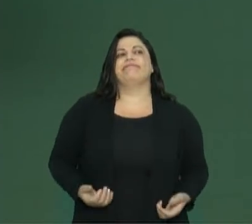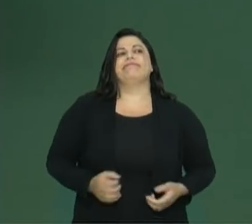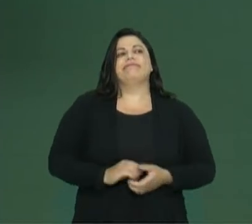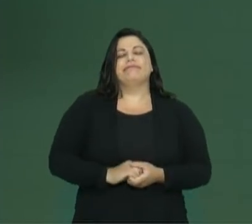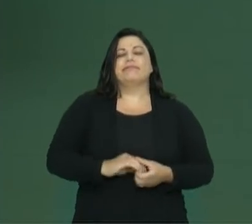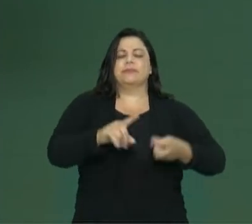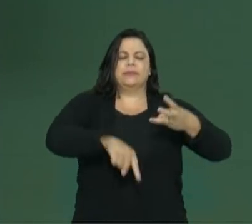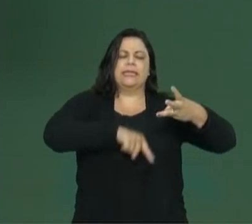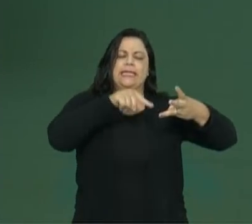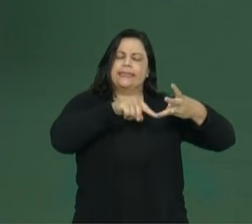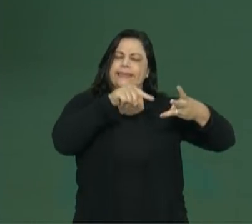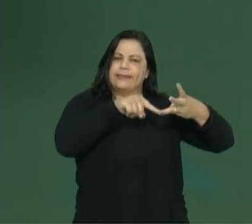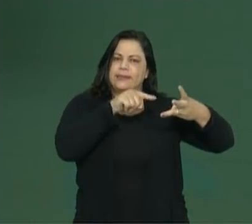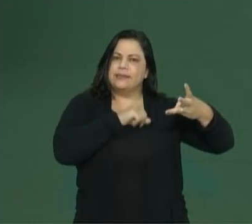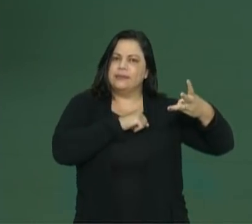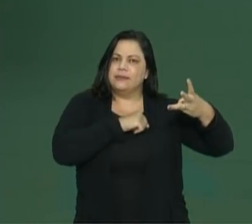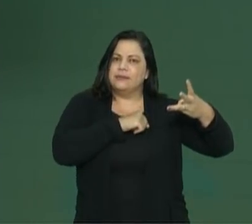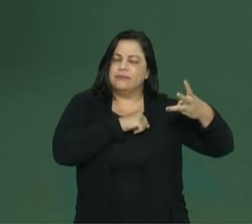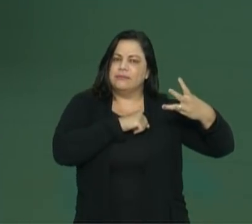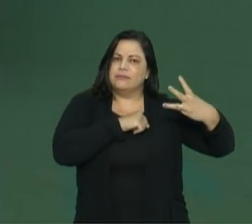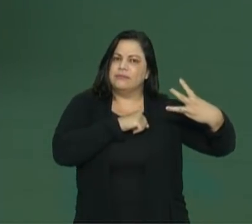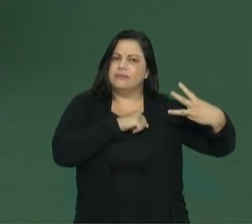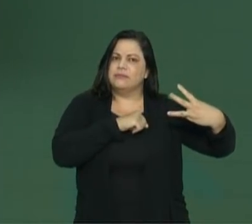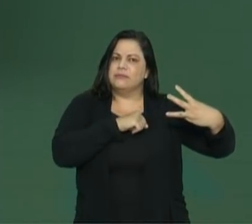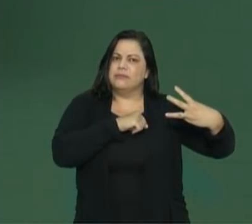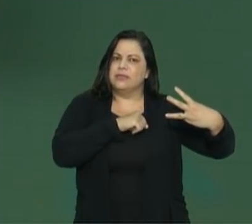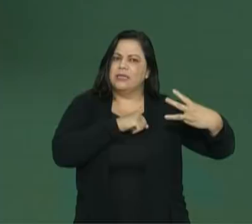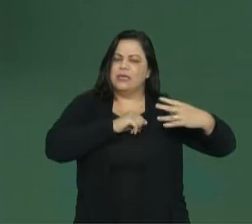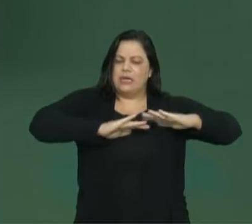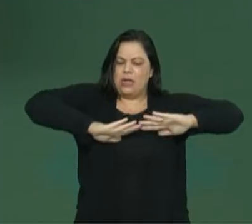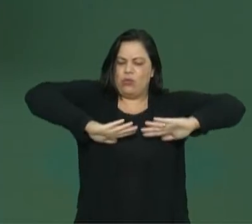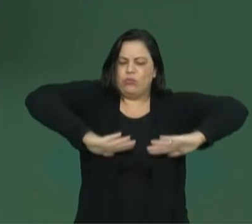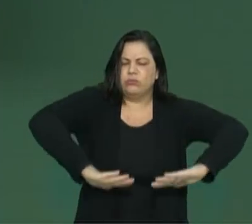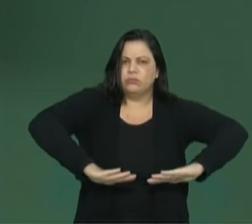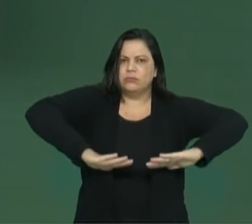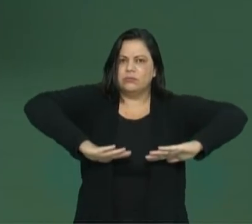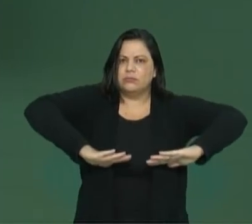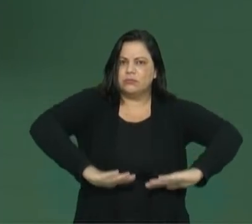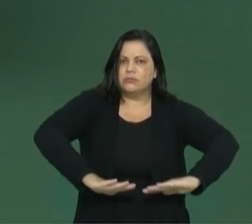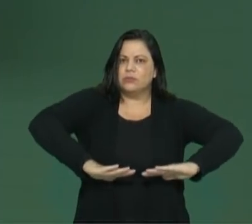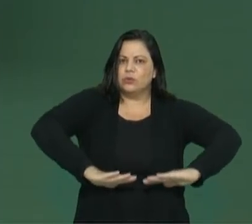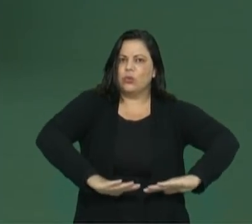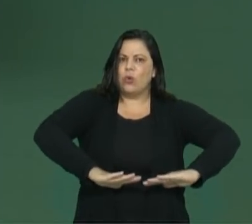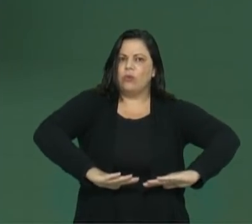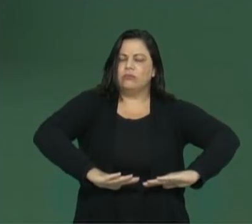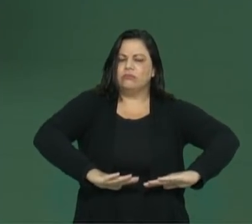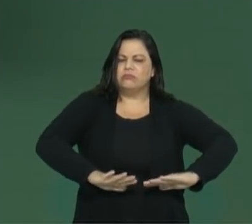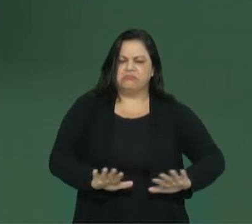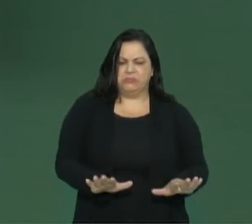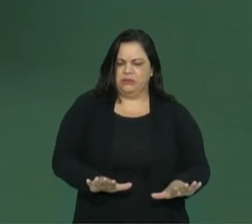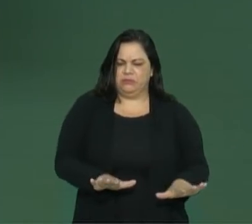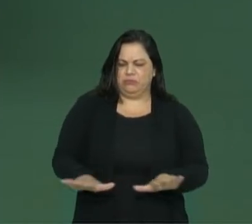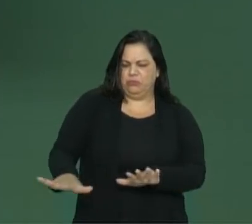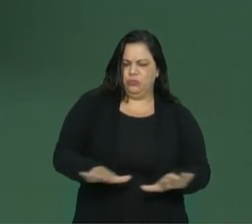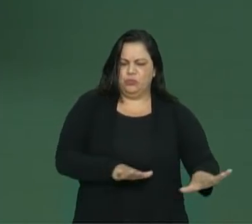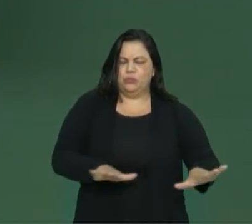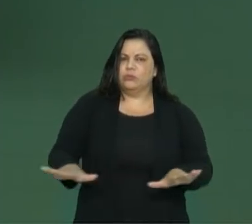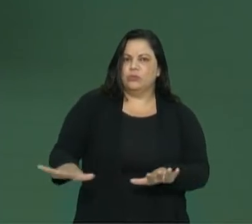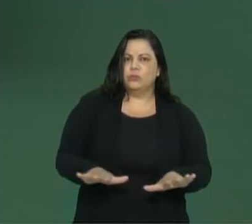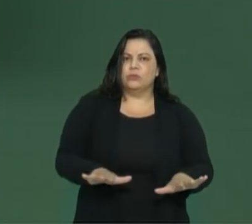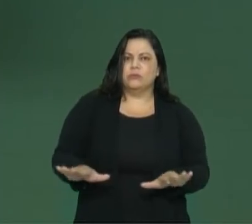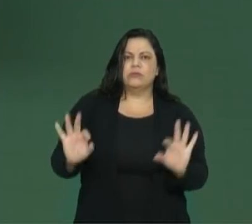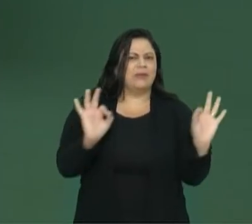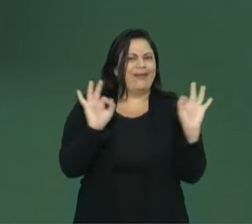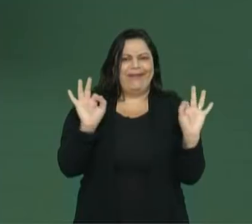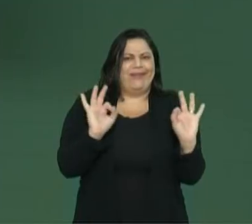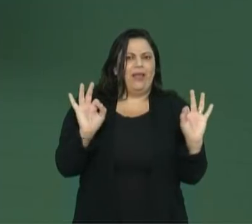Mas na terceira situação, eu apliquei uma força. Só que essa força, ela não provoca deslocamento. Aí você pode perguntar assim, pô,